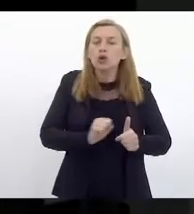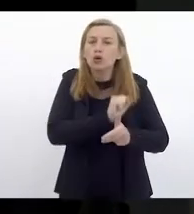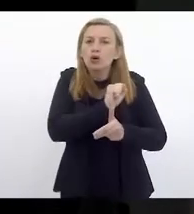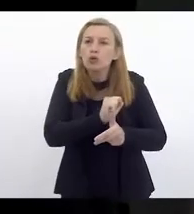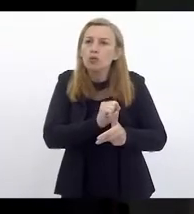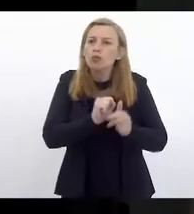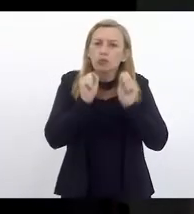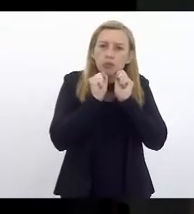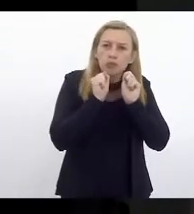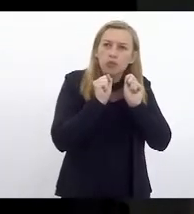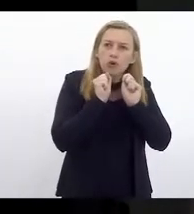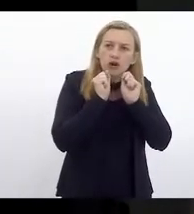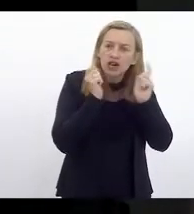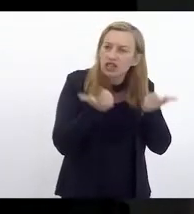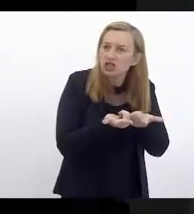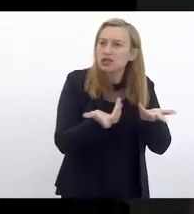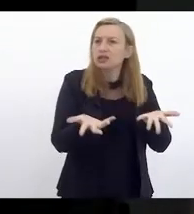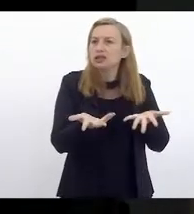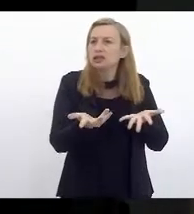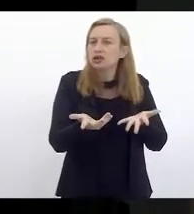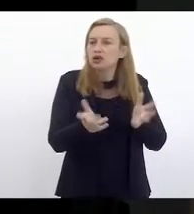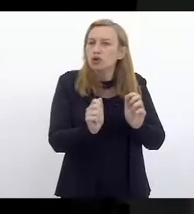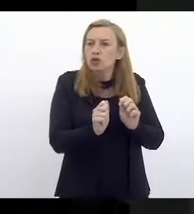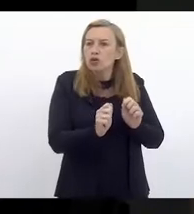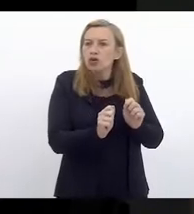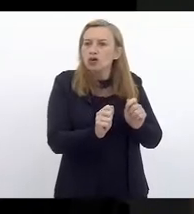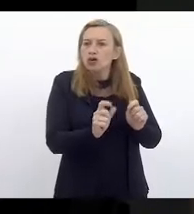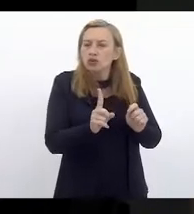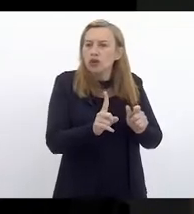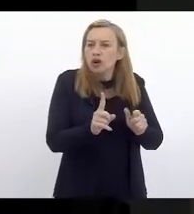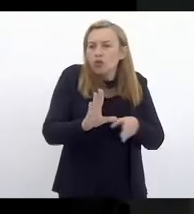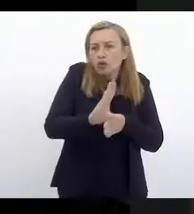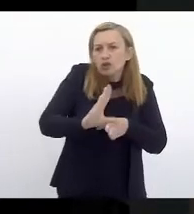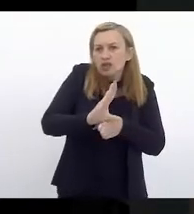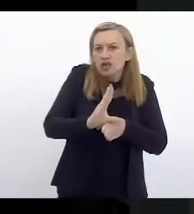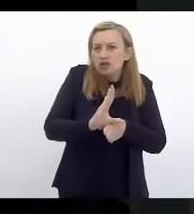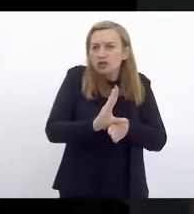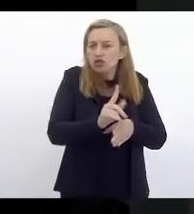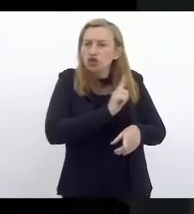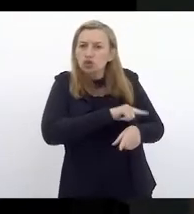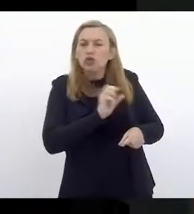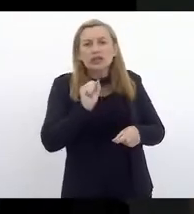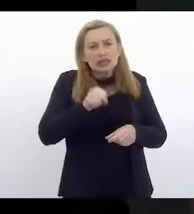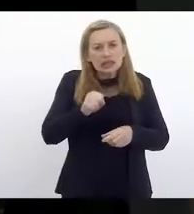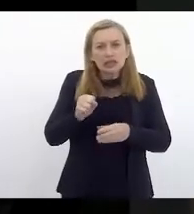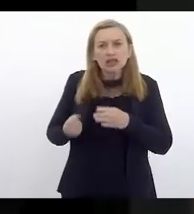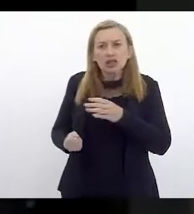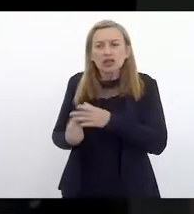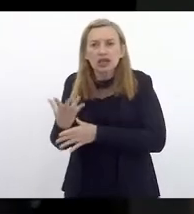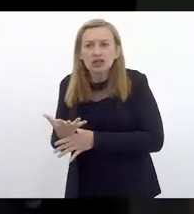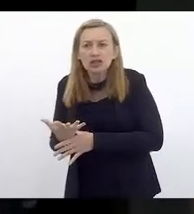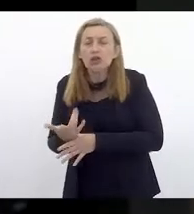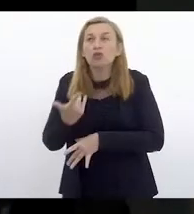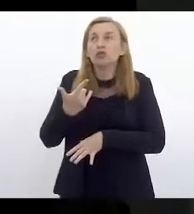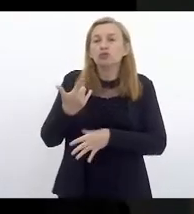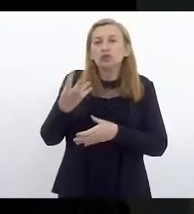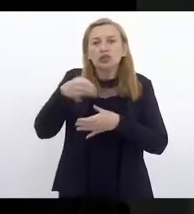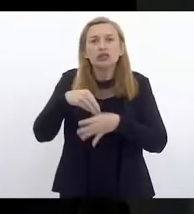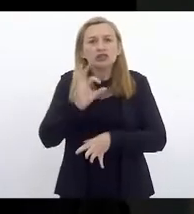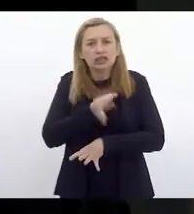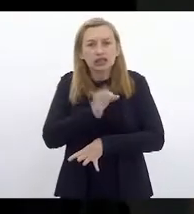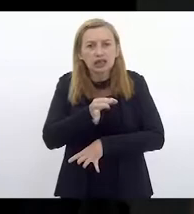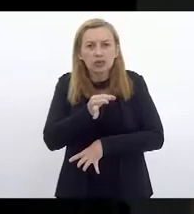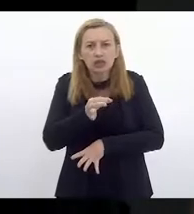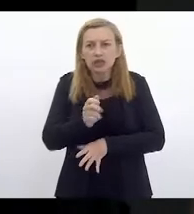Legislativo, o lugar dele não é no conselho gestor, é no conselho consultivo. Nós temos emenda, inclusive, quer dizer,